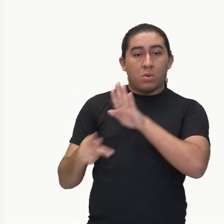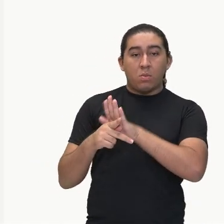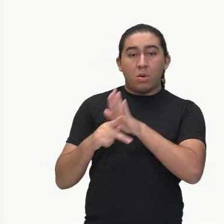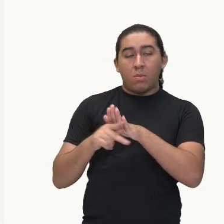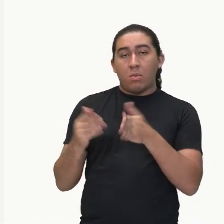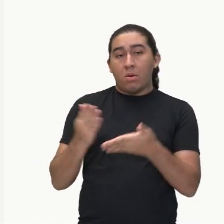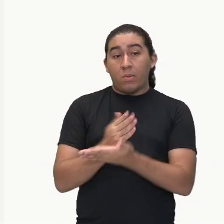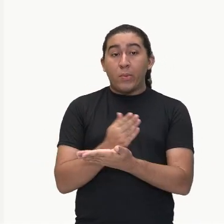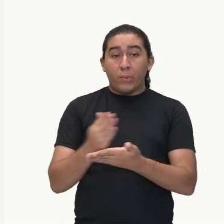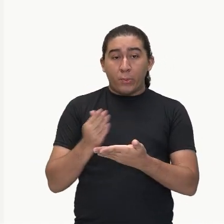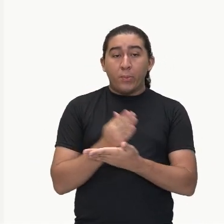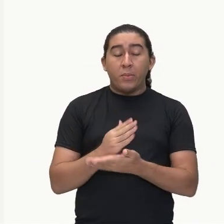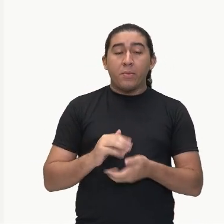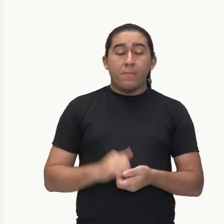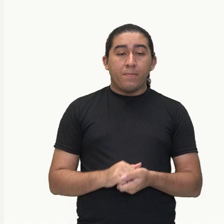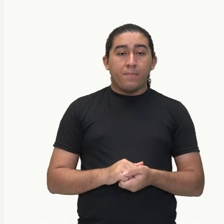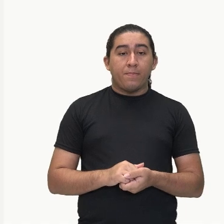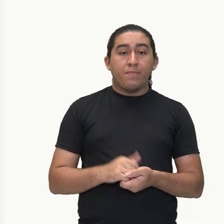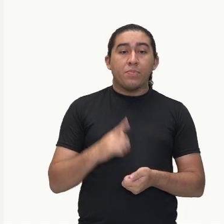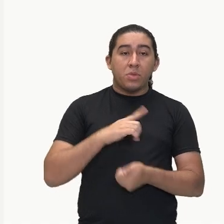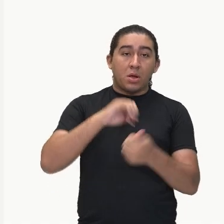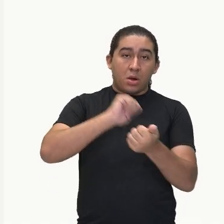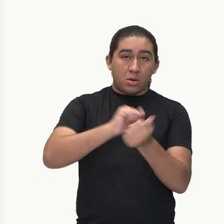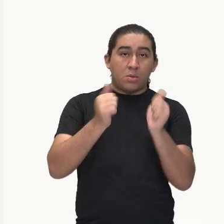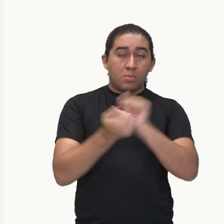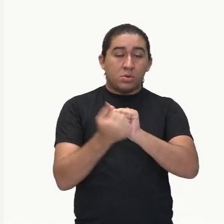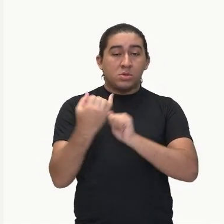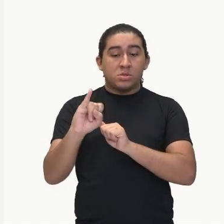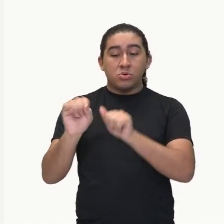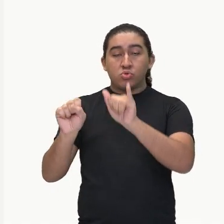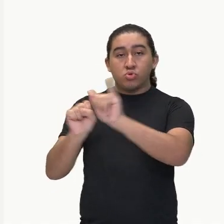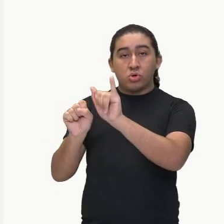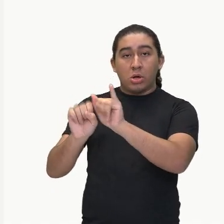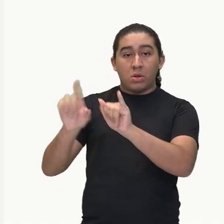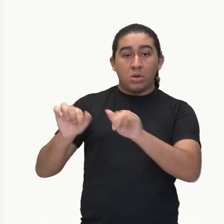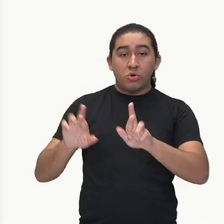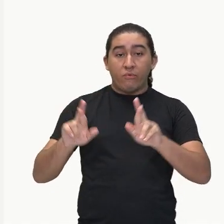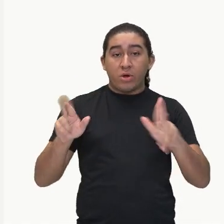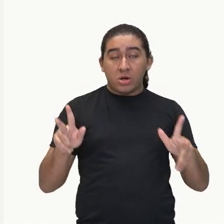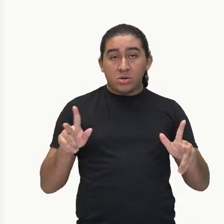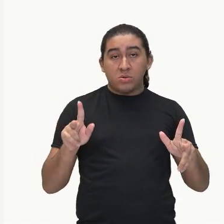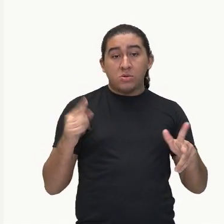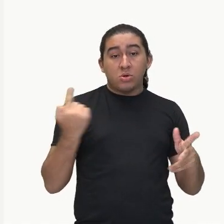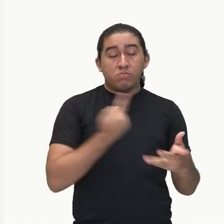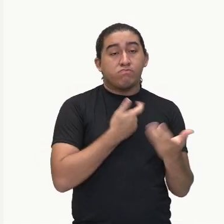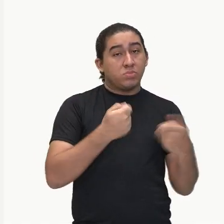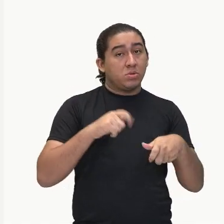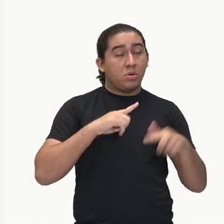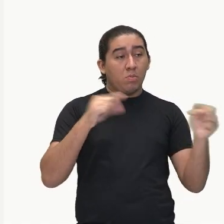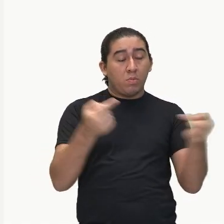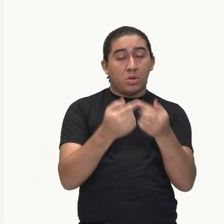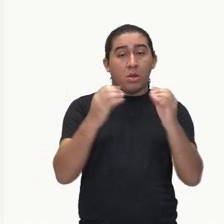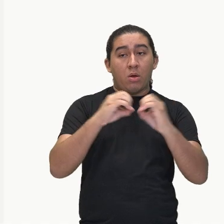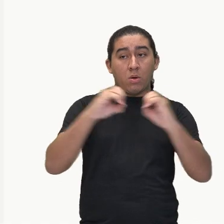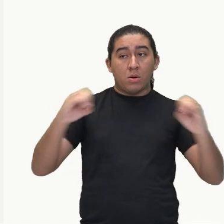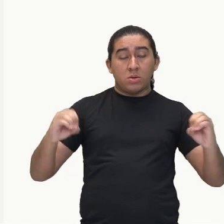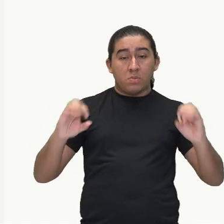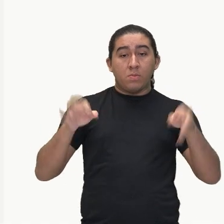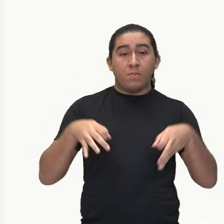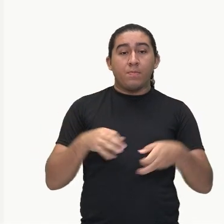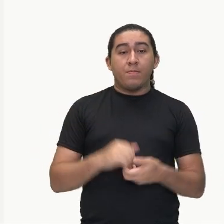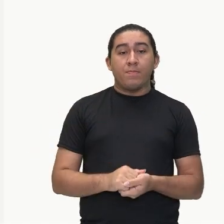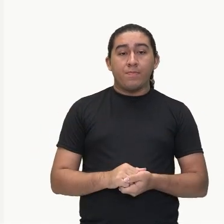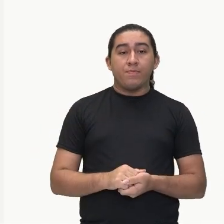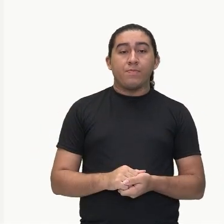alguém, né? Ele vai ser flexionado quando os sujeitos forem diferentes e nós queremos defini-los. Então, ele vai